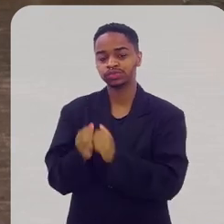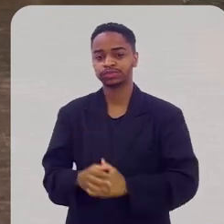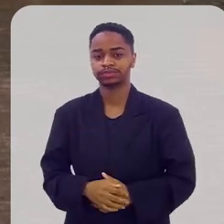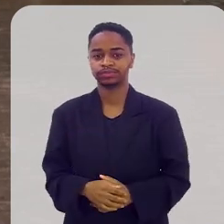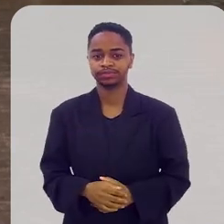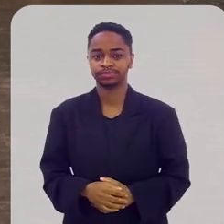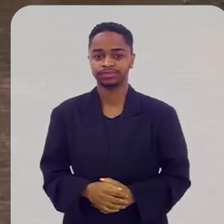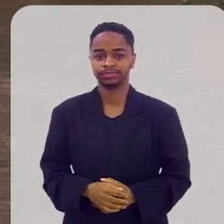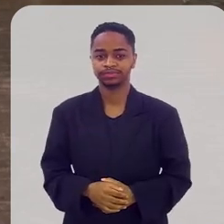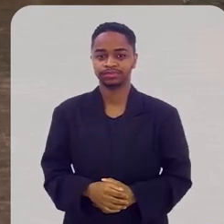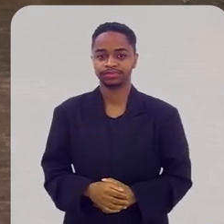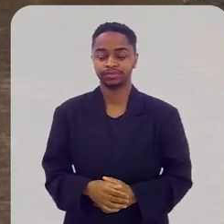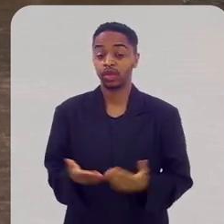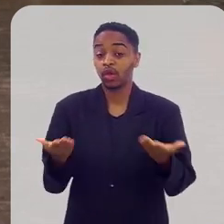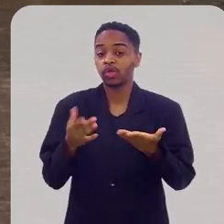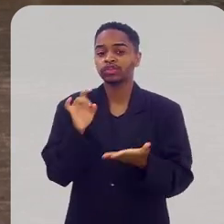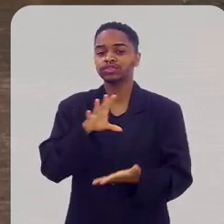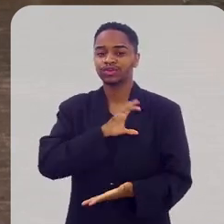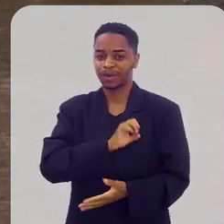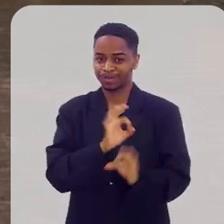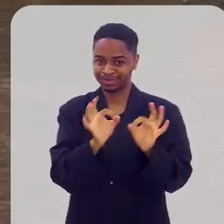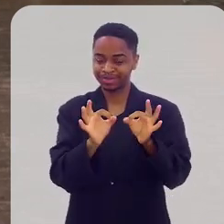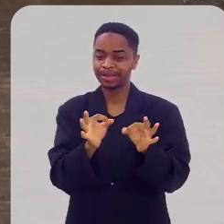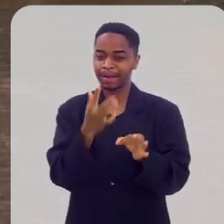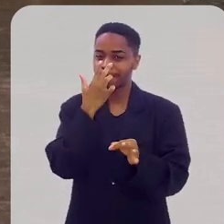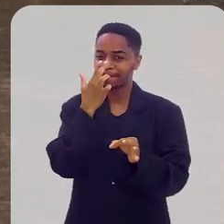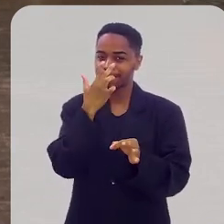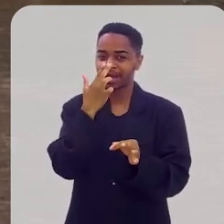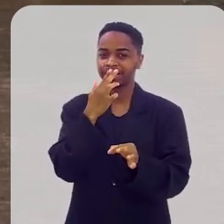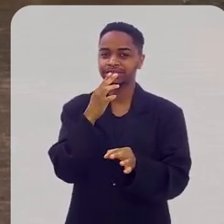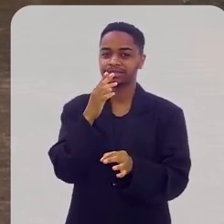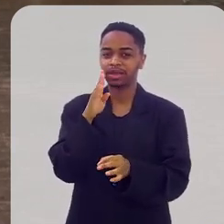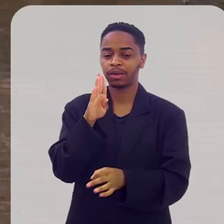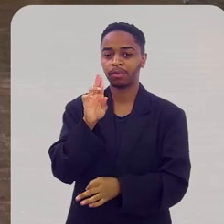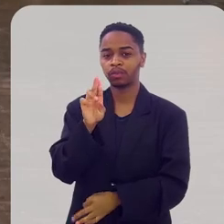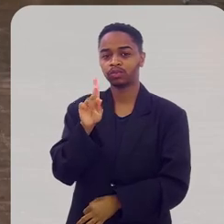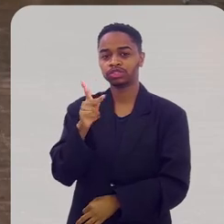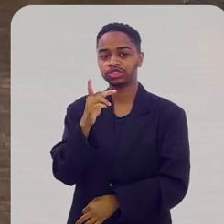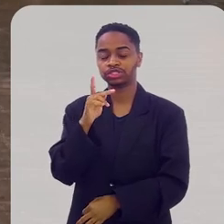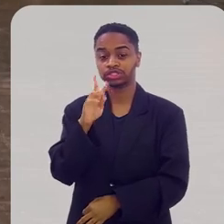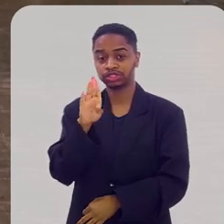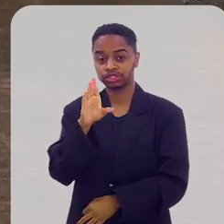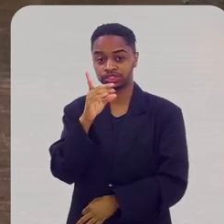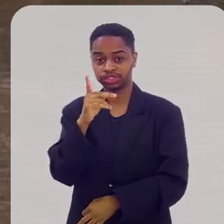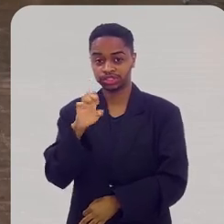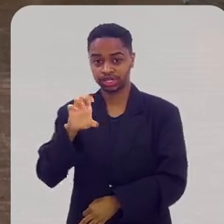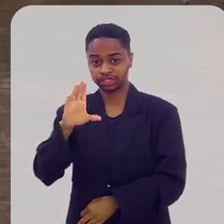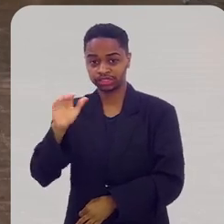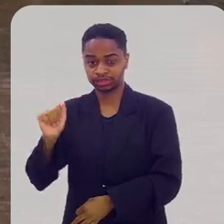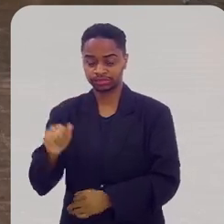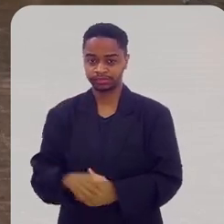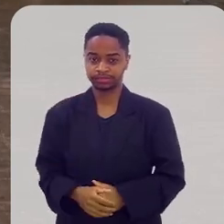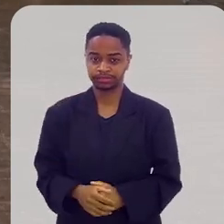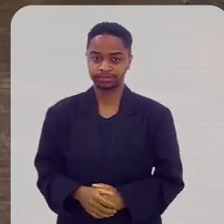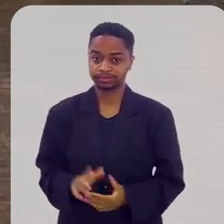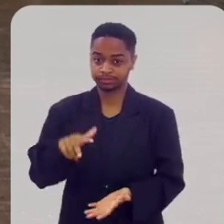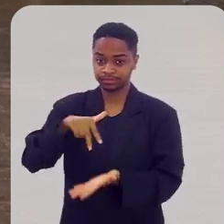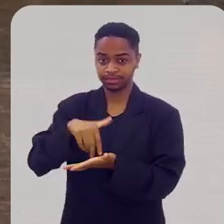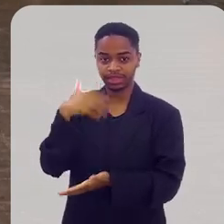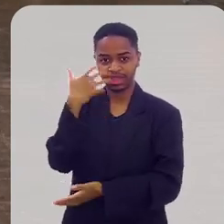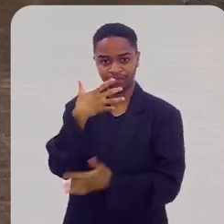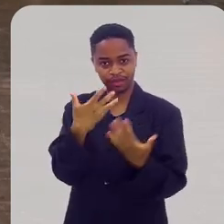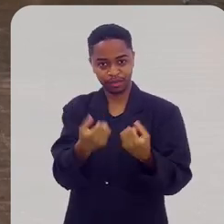Hoje é só love. É hoje. É quase bochecha. É só love. Vamos ficar de pé e vamos cantar.